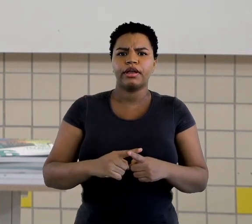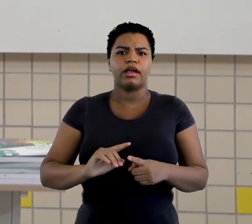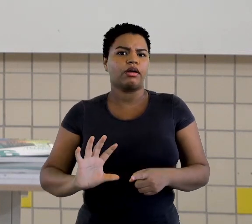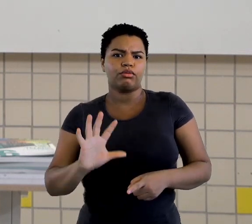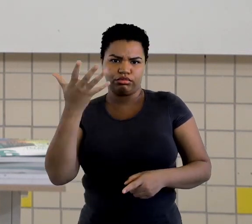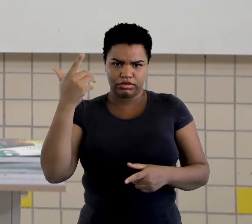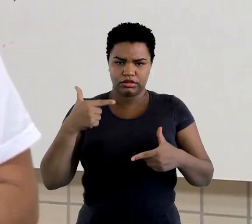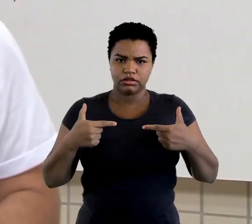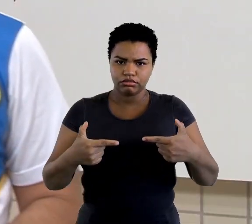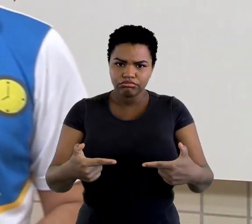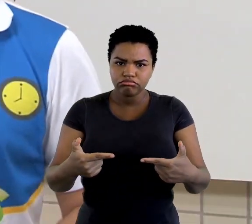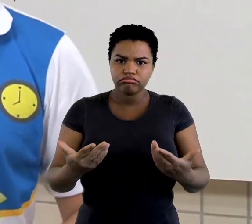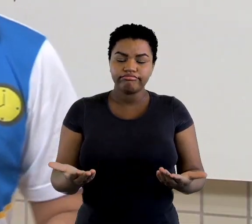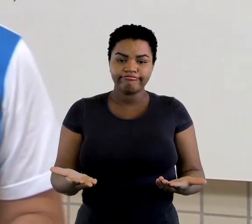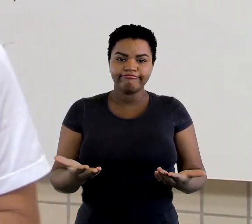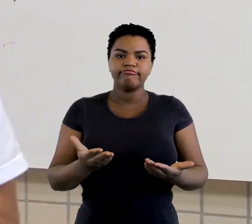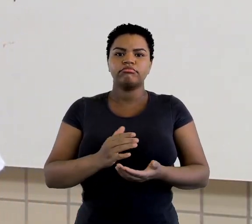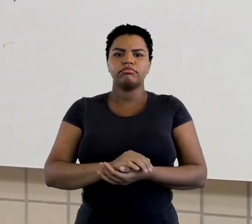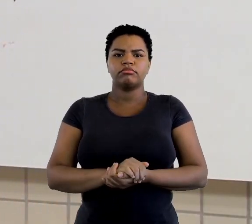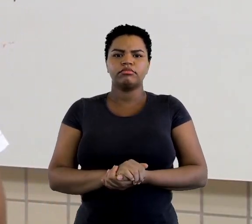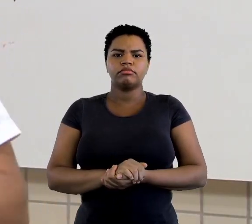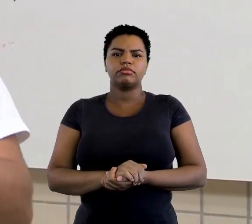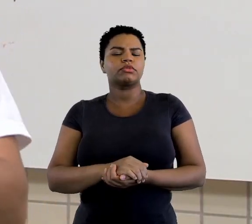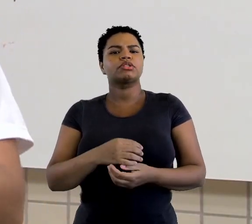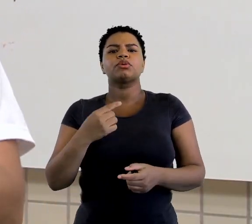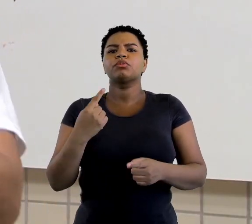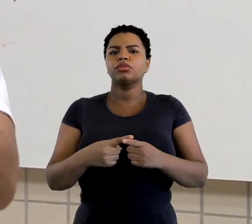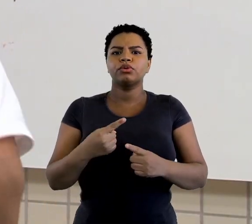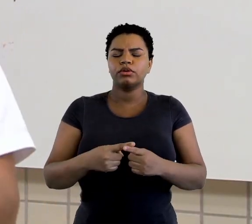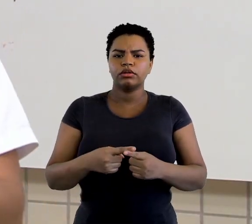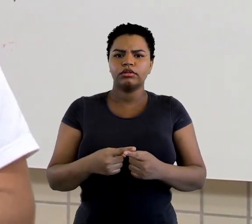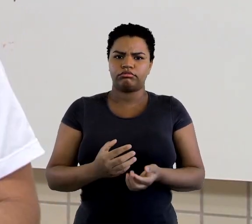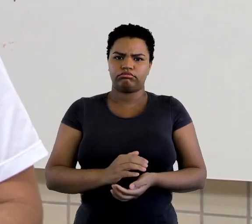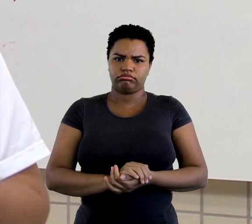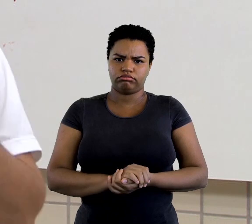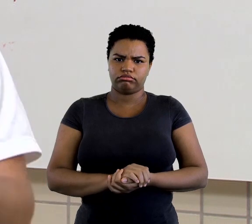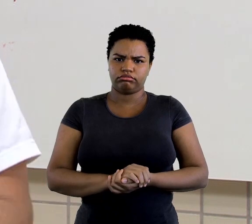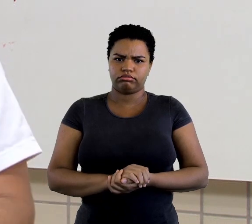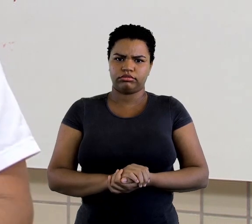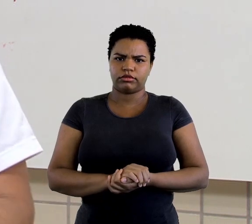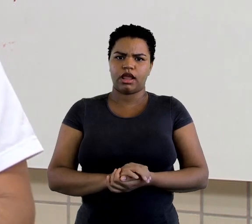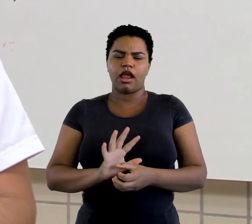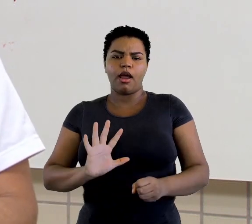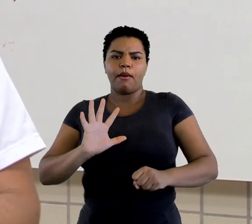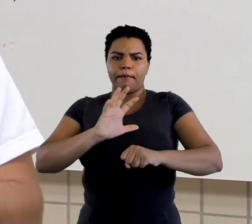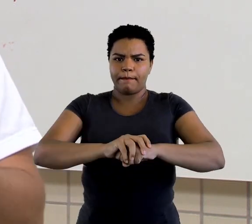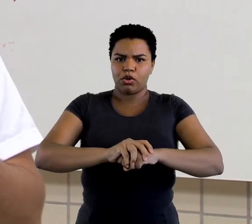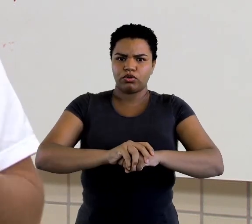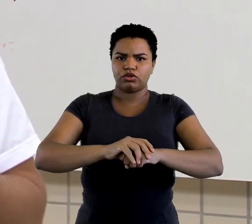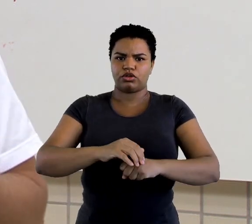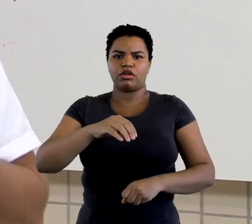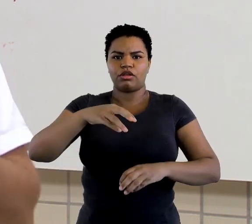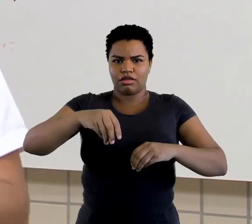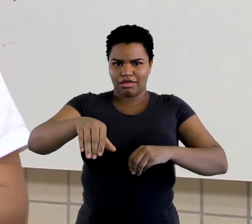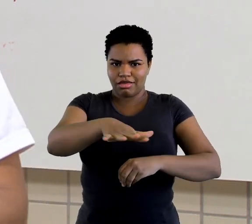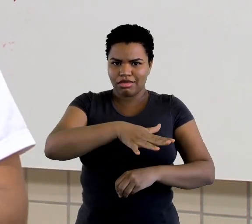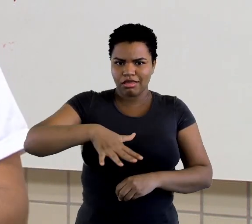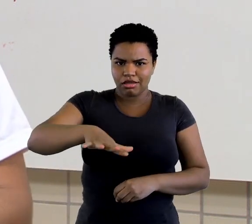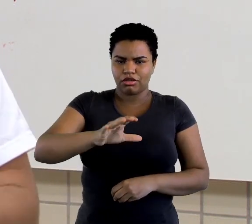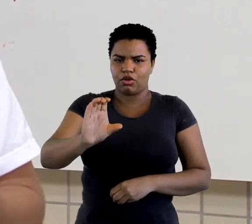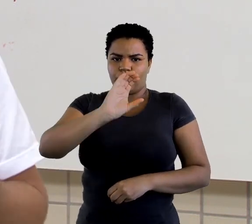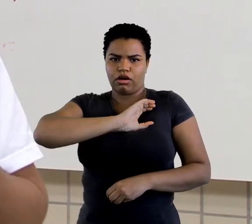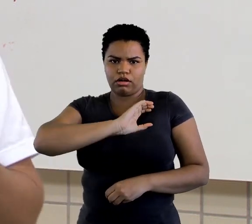guerra? Os motivos foram a posse do território do Canadá, territórios de